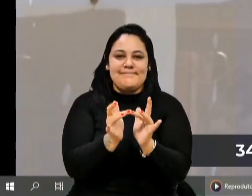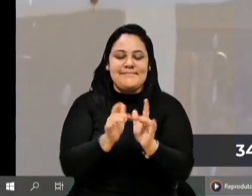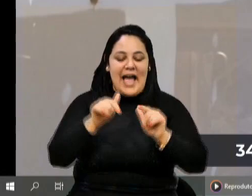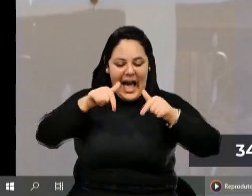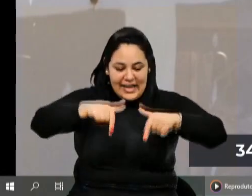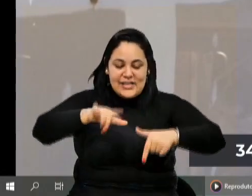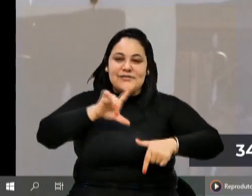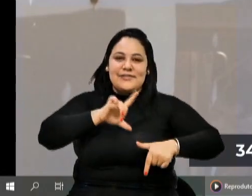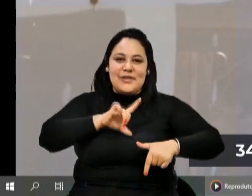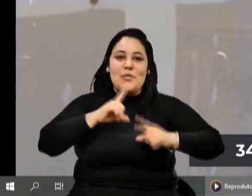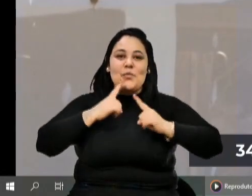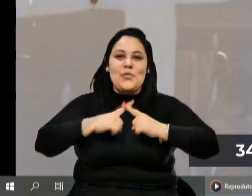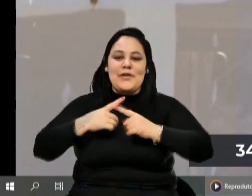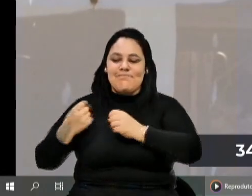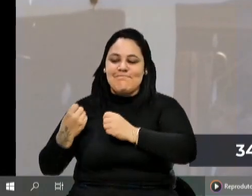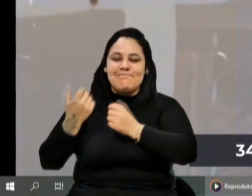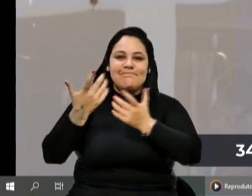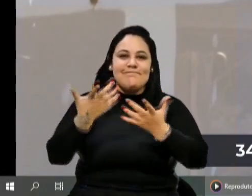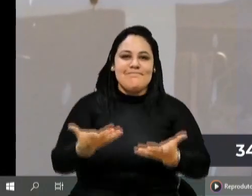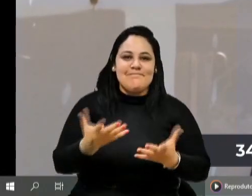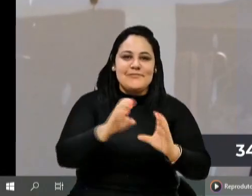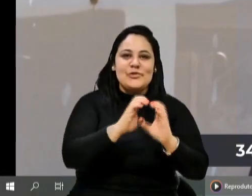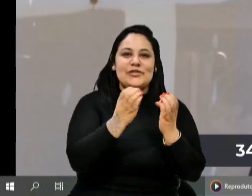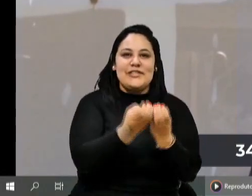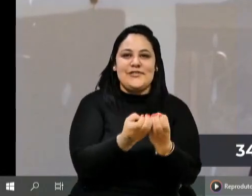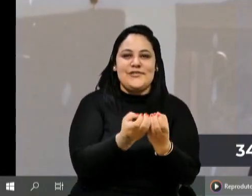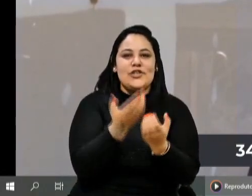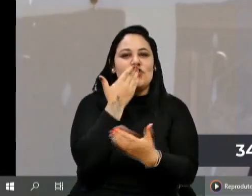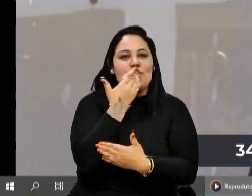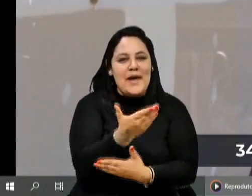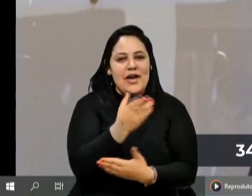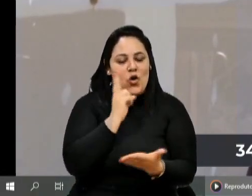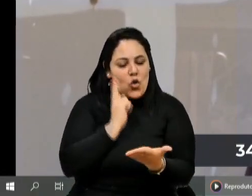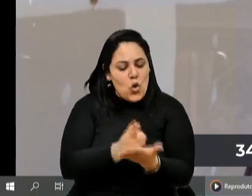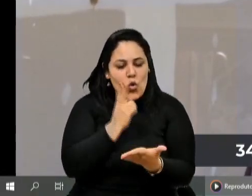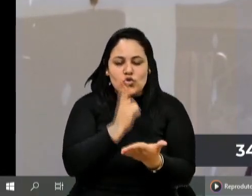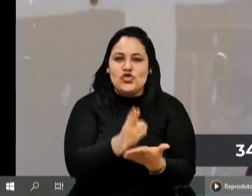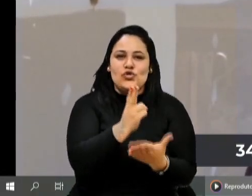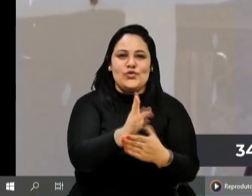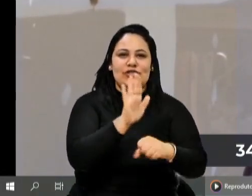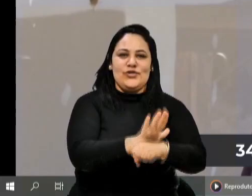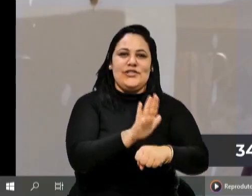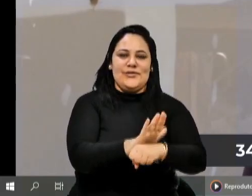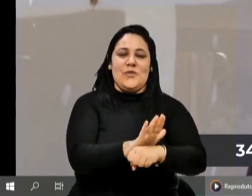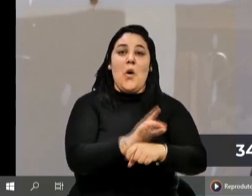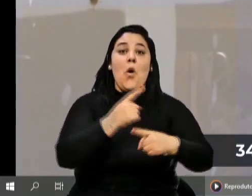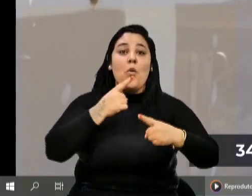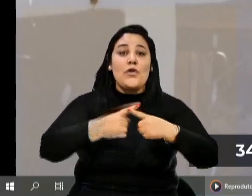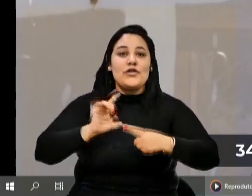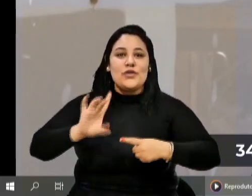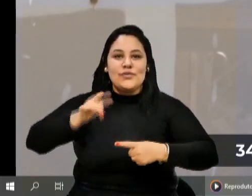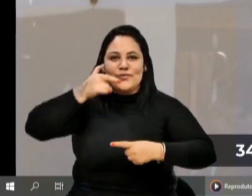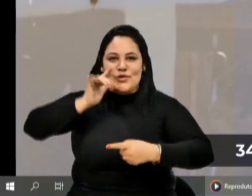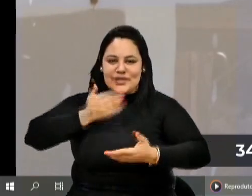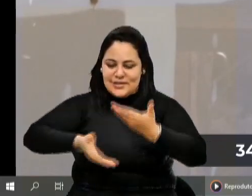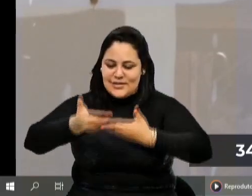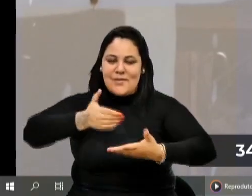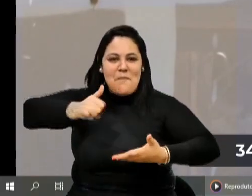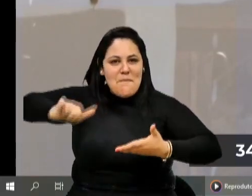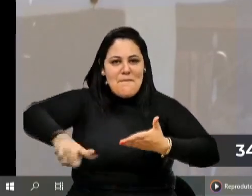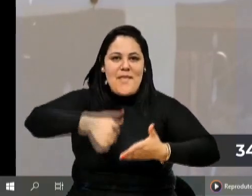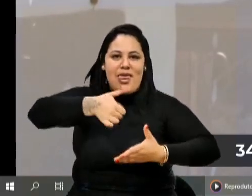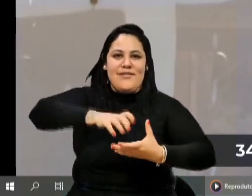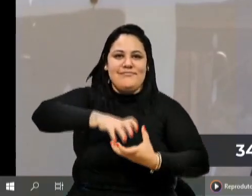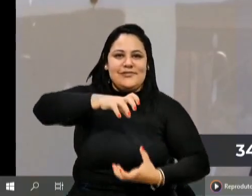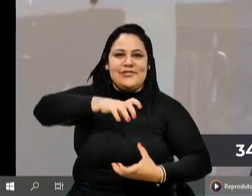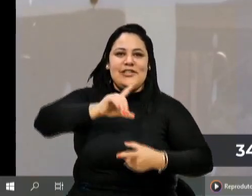comunidade. E a gente pede que continue doando, porque só com isso a gente consegue atender melhor os idosos e também